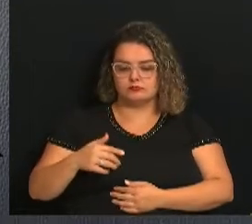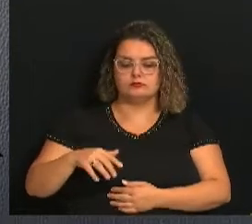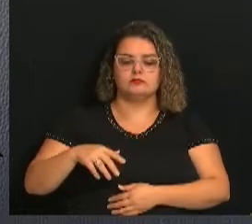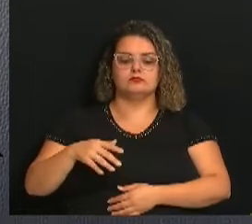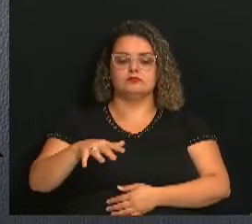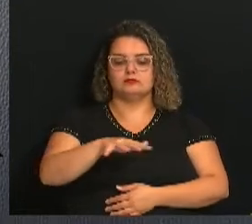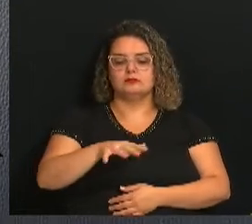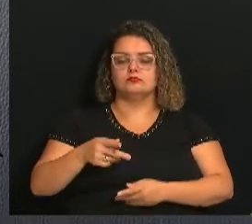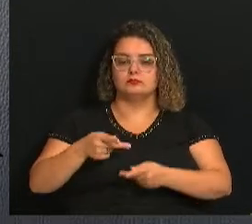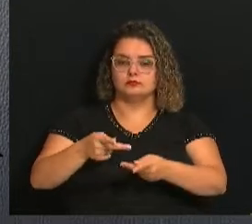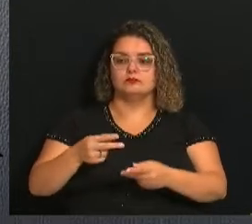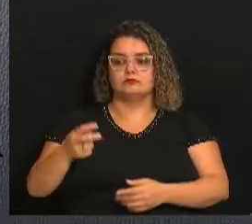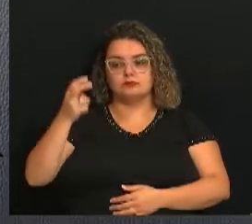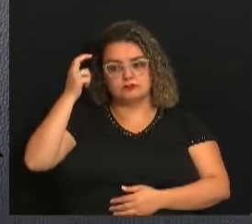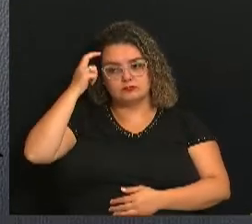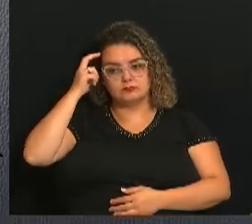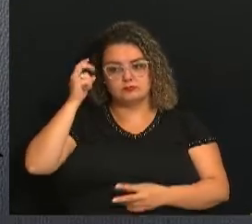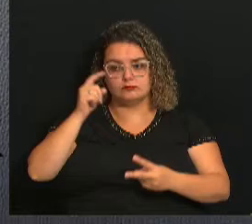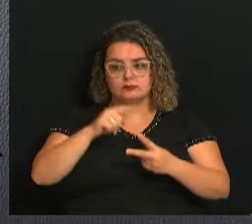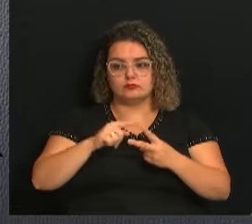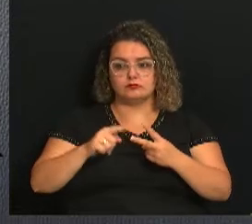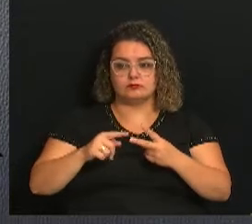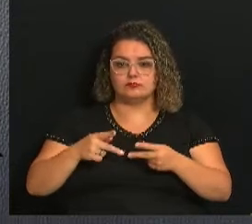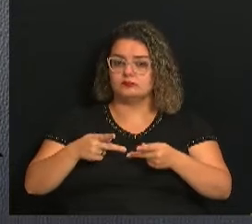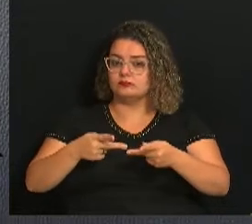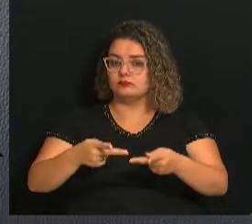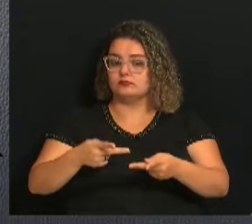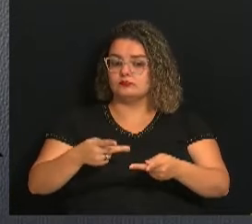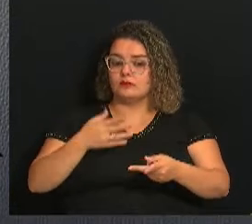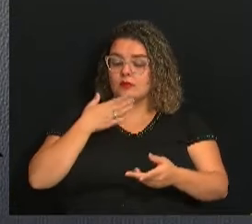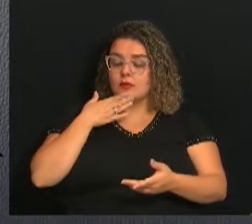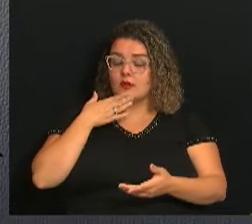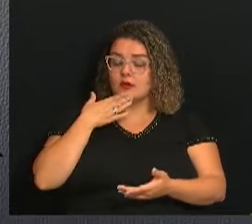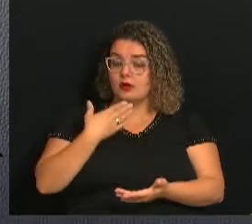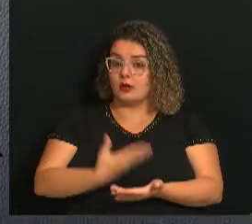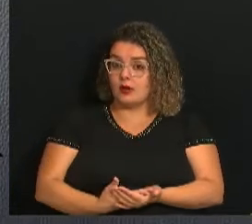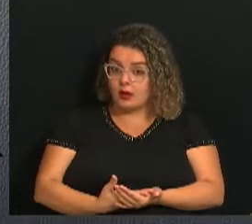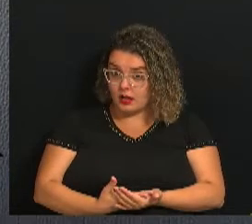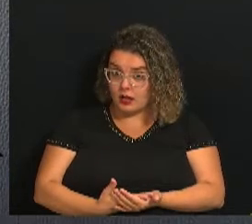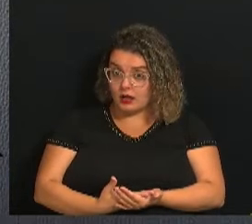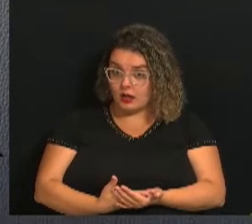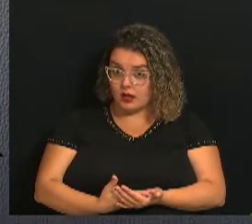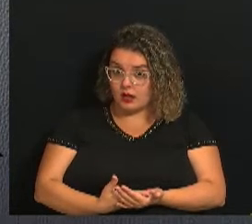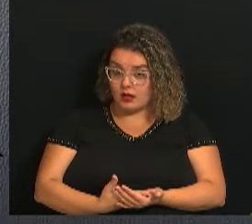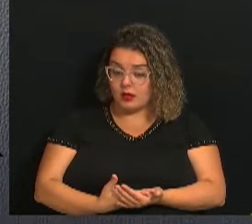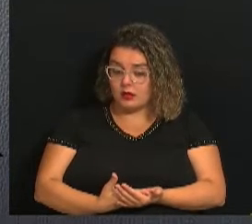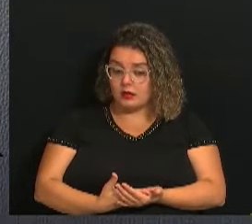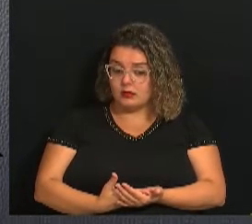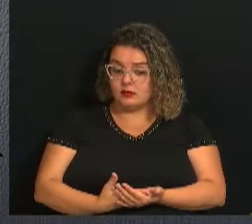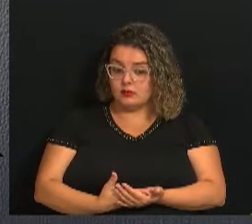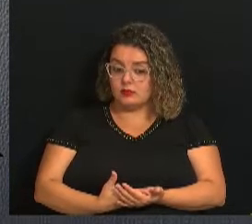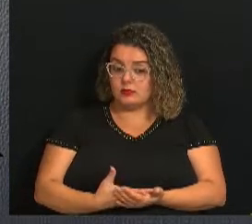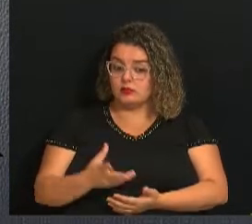teve dois da cultura, assim, que me chocou muito com o grau